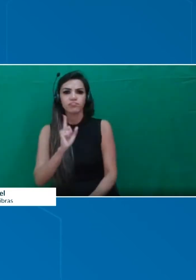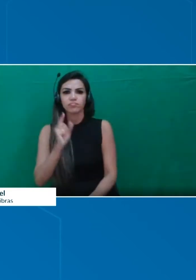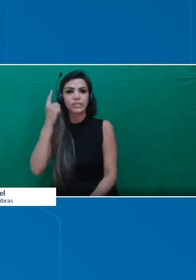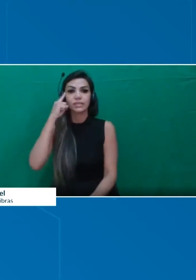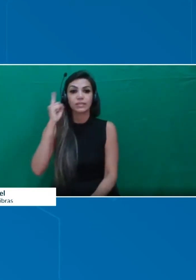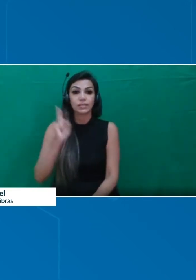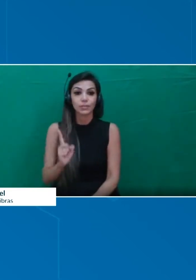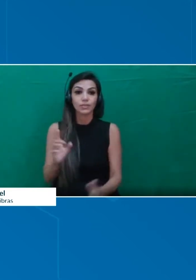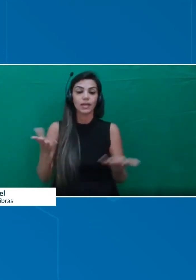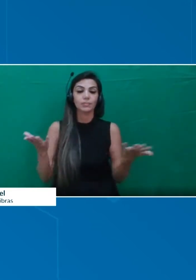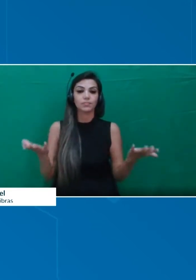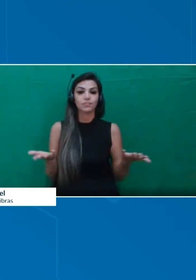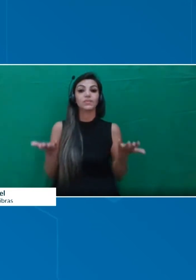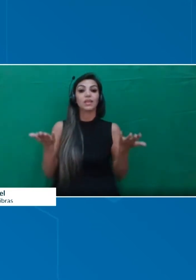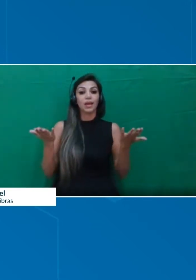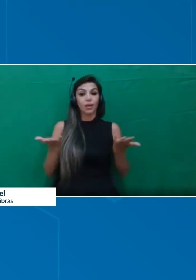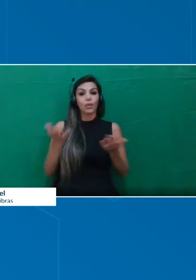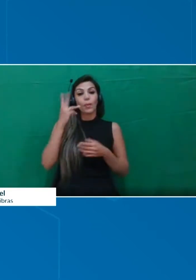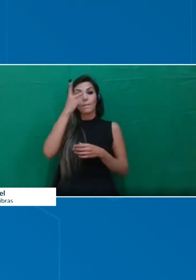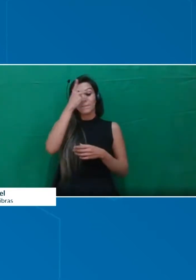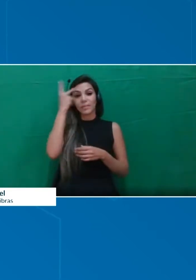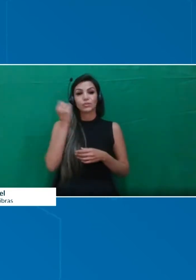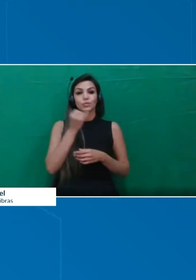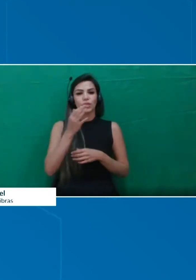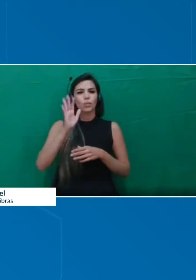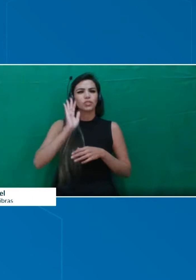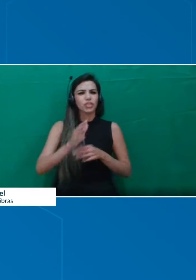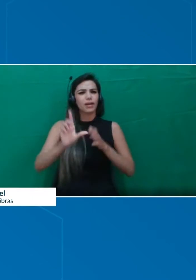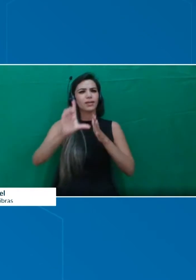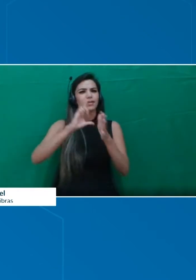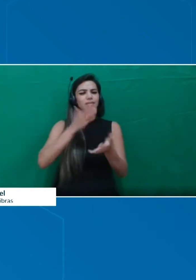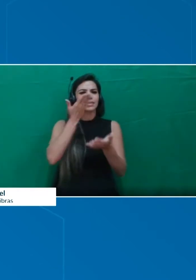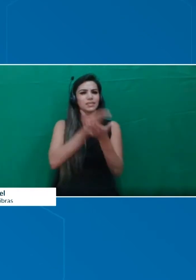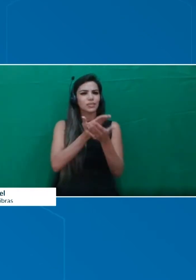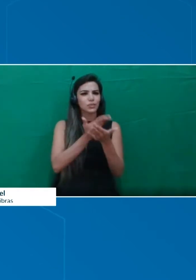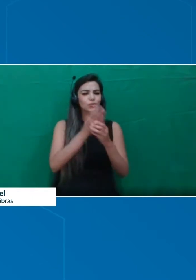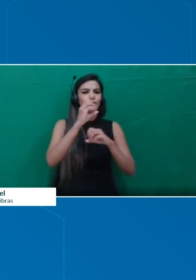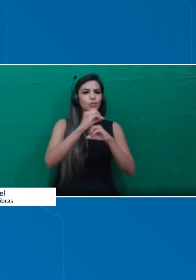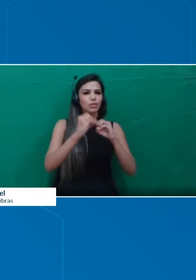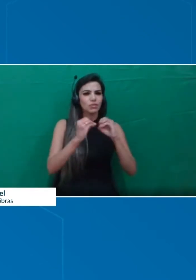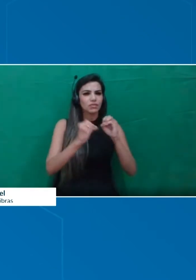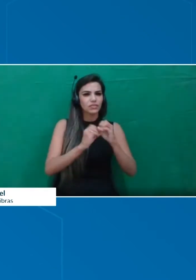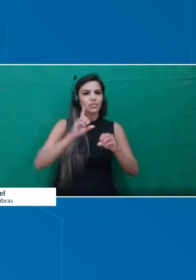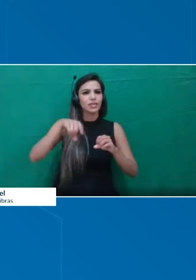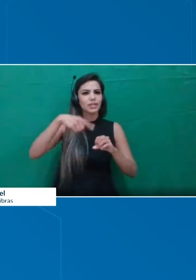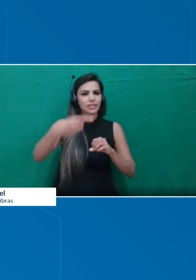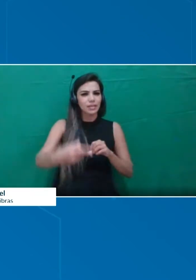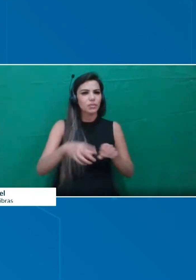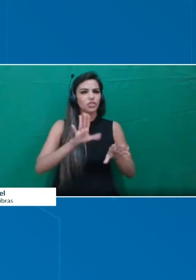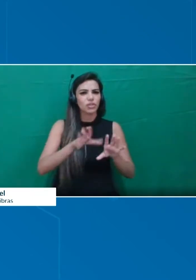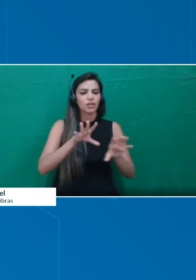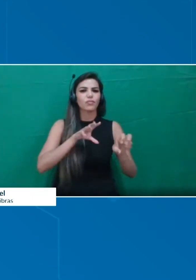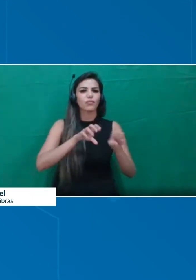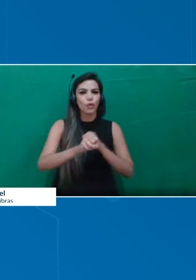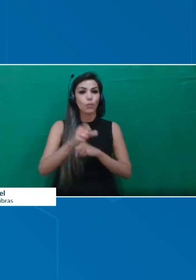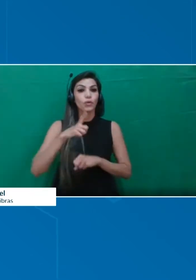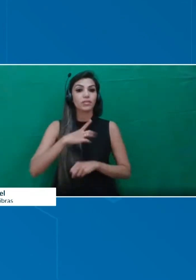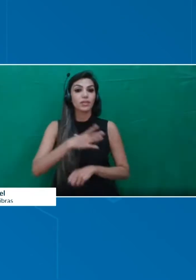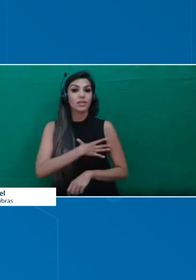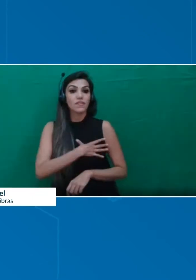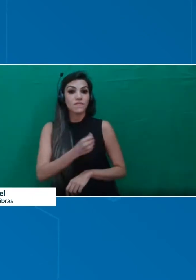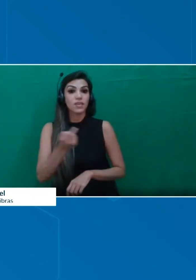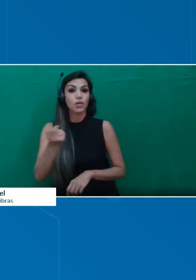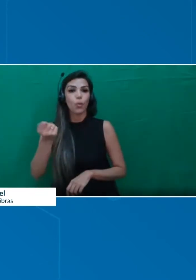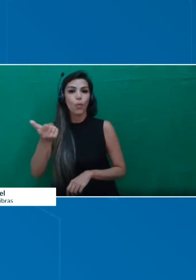hoje estão com os filhos chegando na idade de entrar na universidade, ainda tem na mente